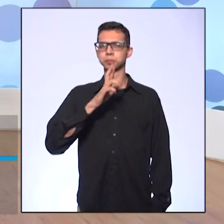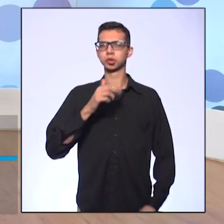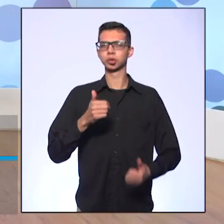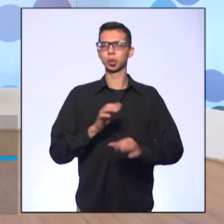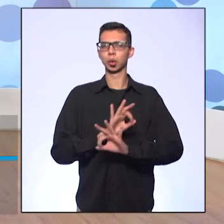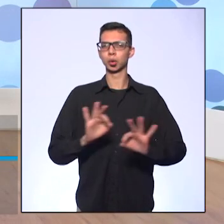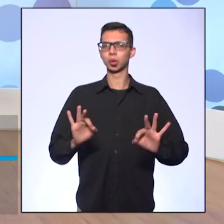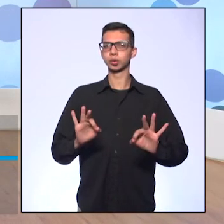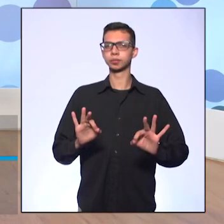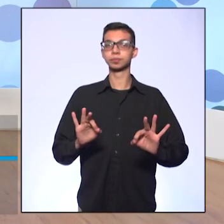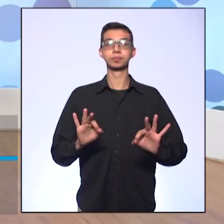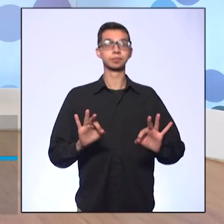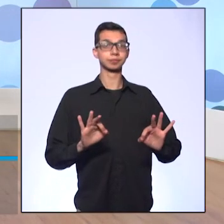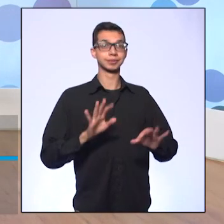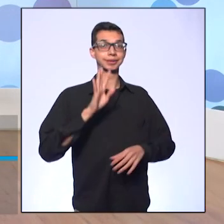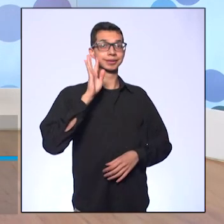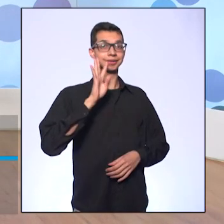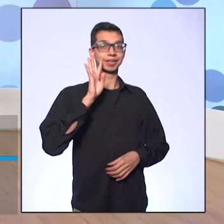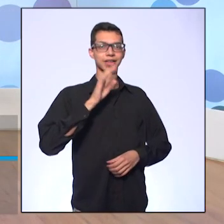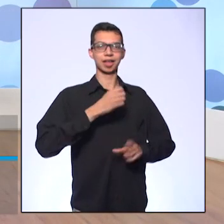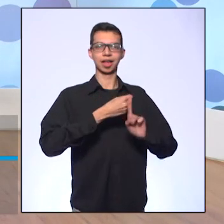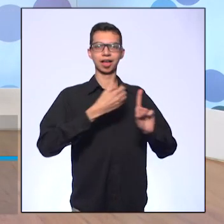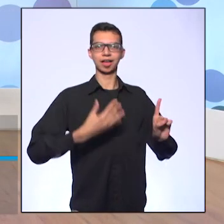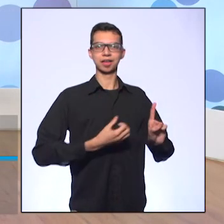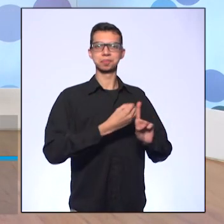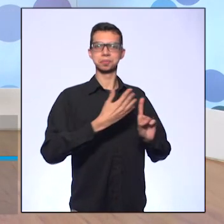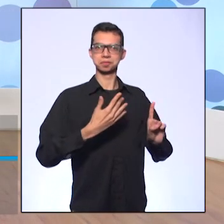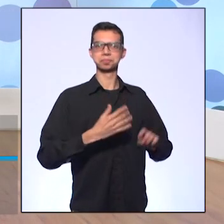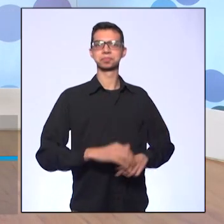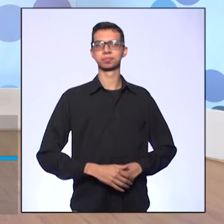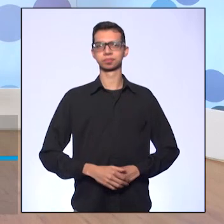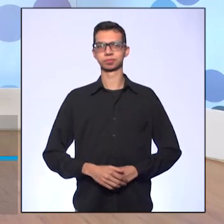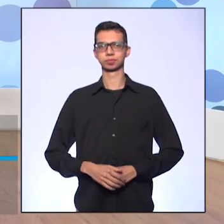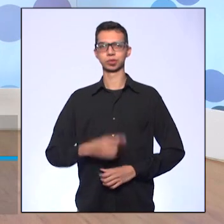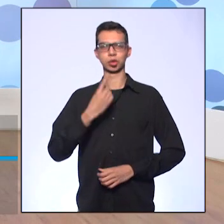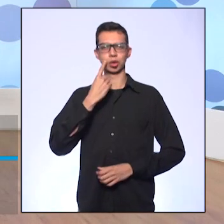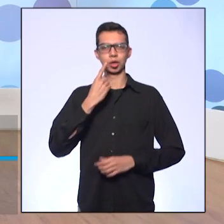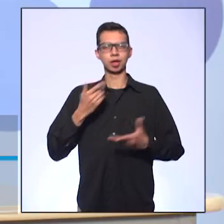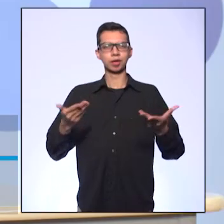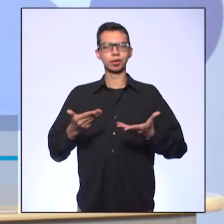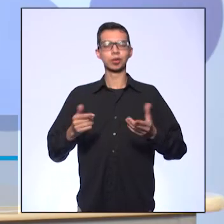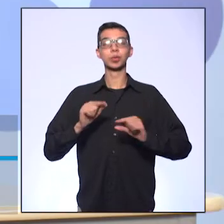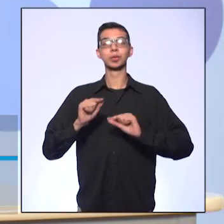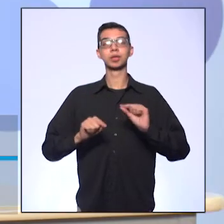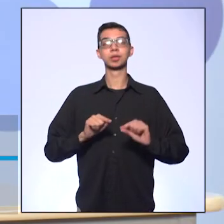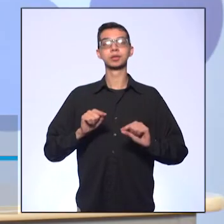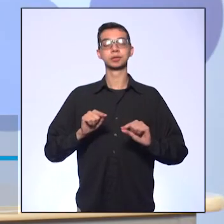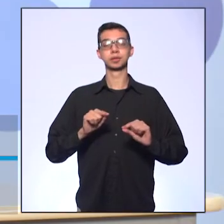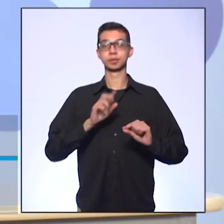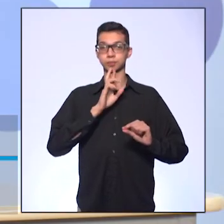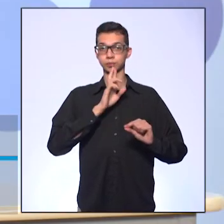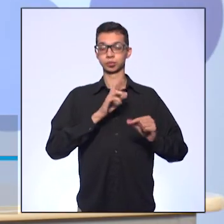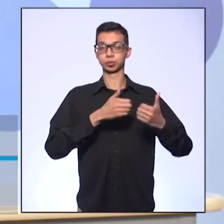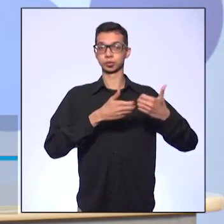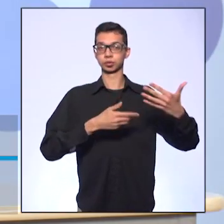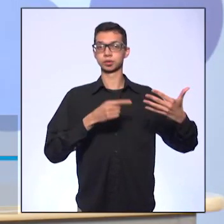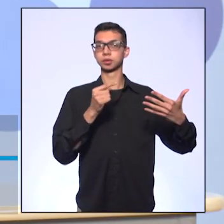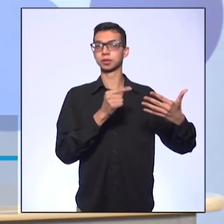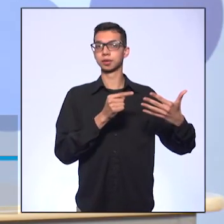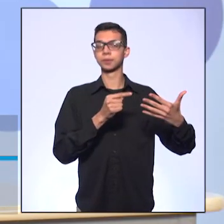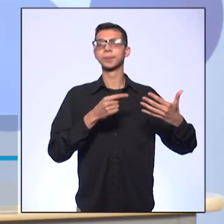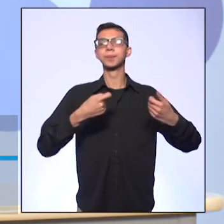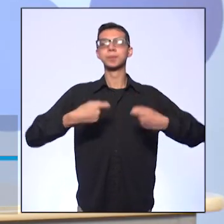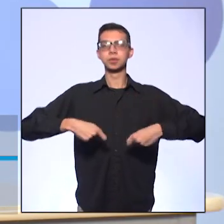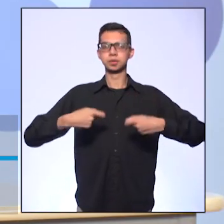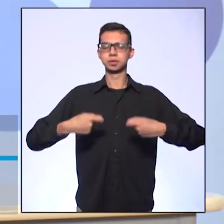alguma participação? Vamos ver. Liberdade, que ele teria que respeitá-la, já que ele ama, deveria respeitá-la.